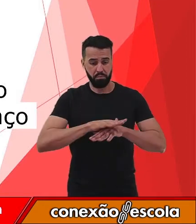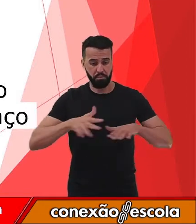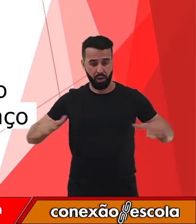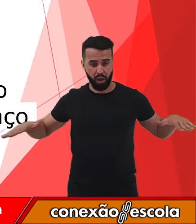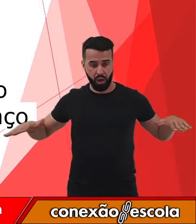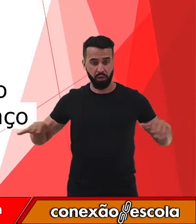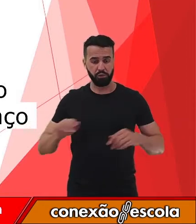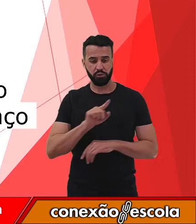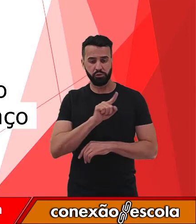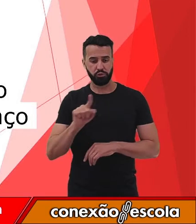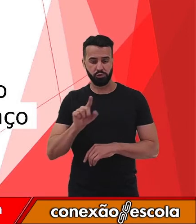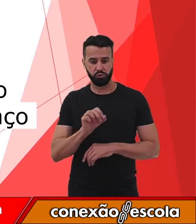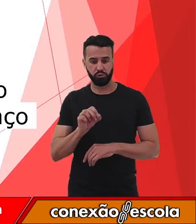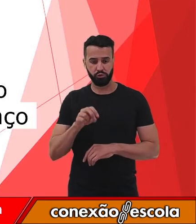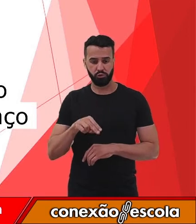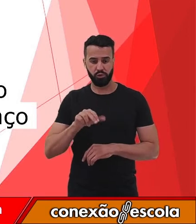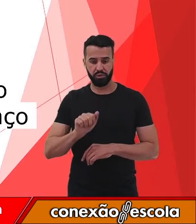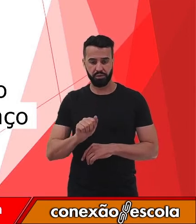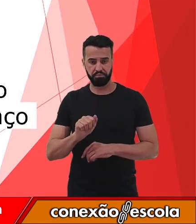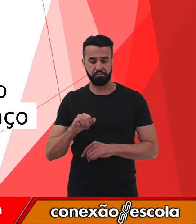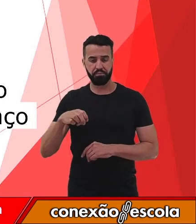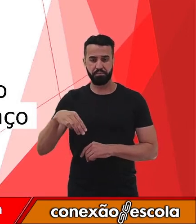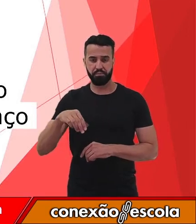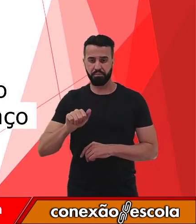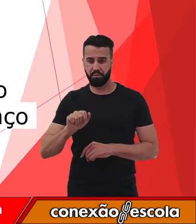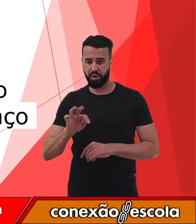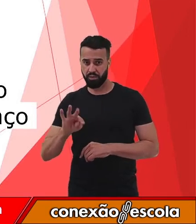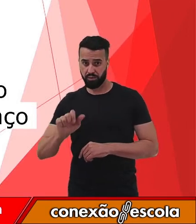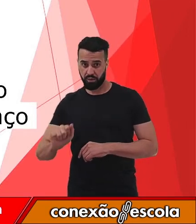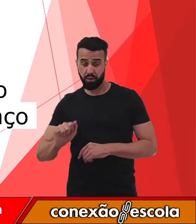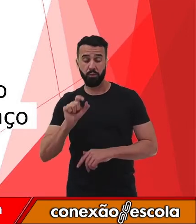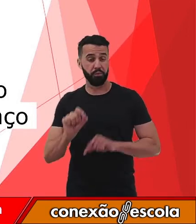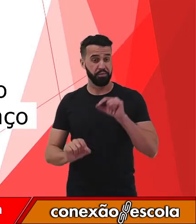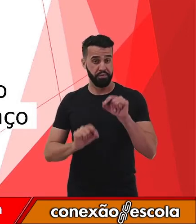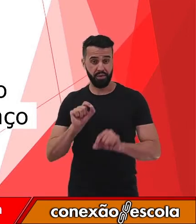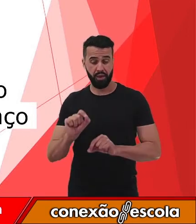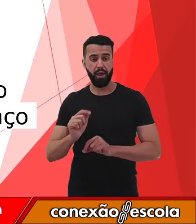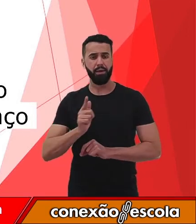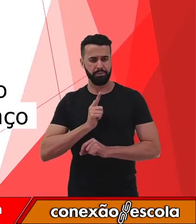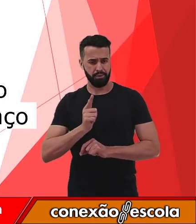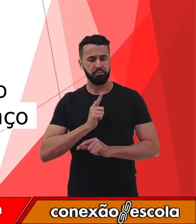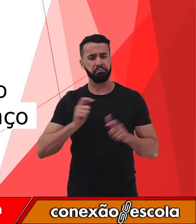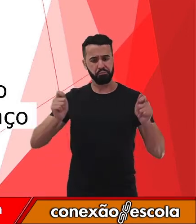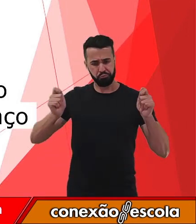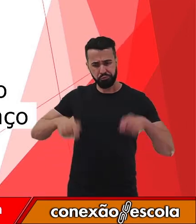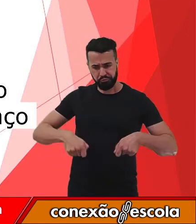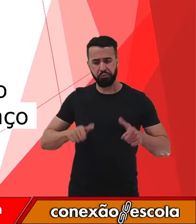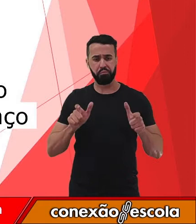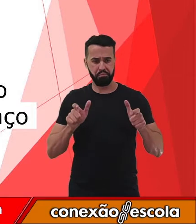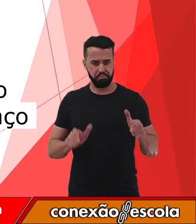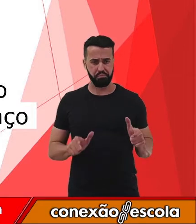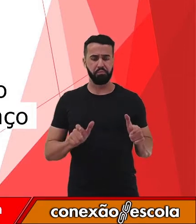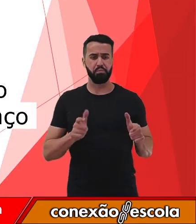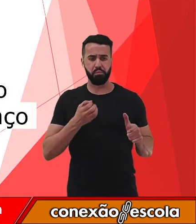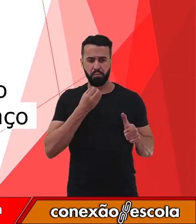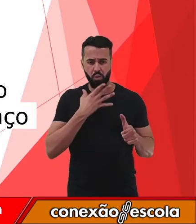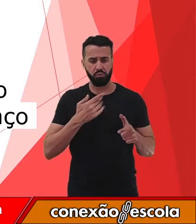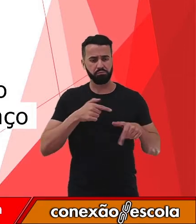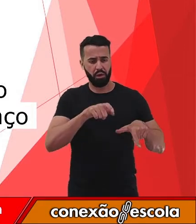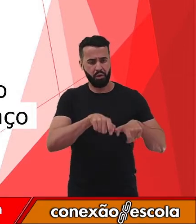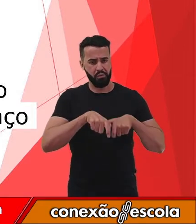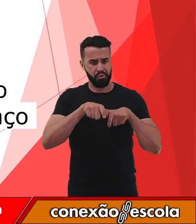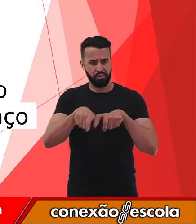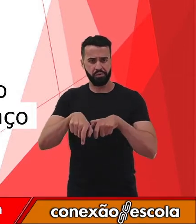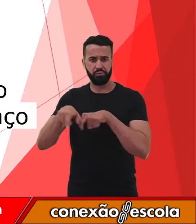que apresenta bons índices econômicos e aí tem condições adequadas para a atividade agrícola.